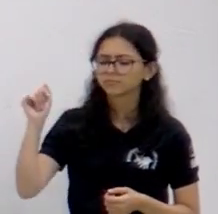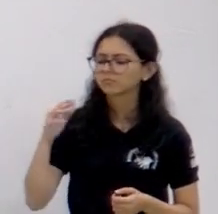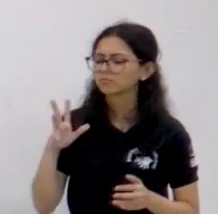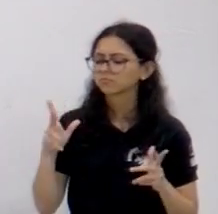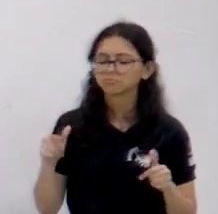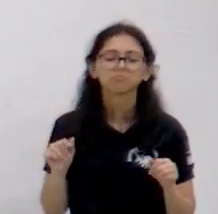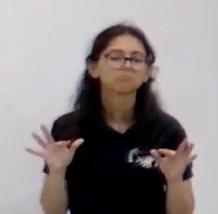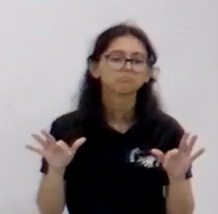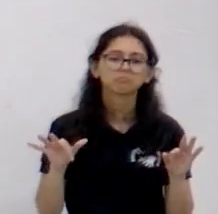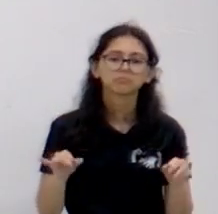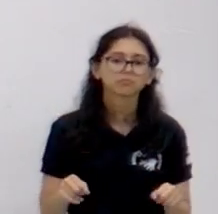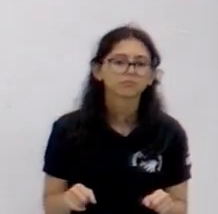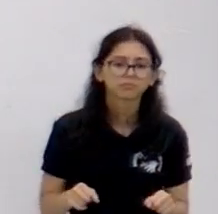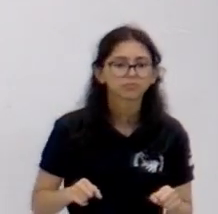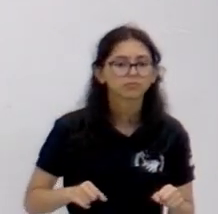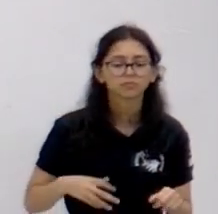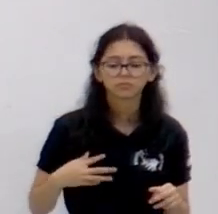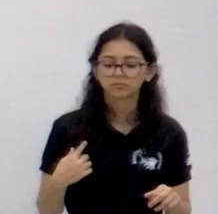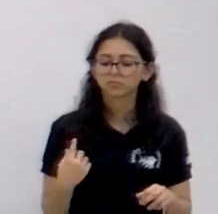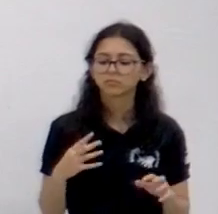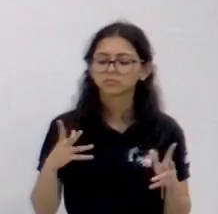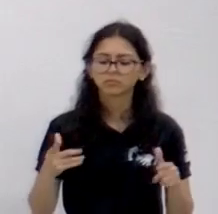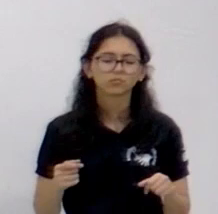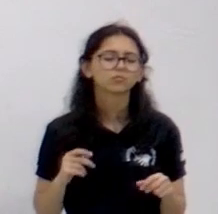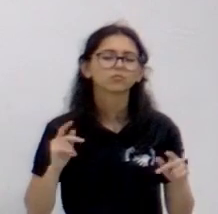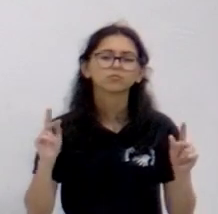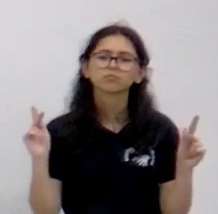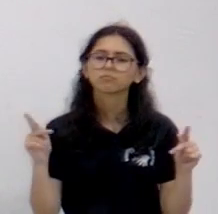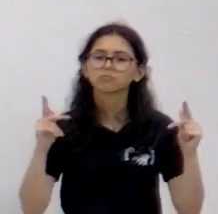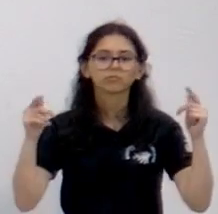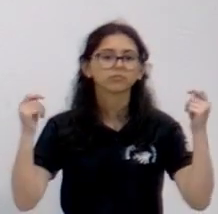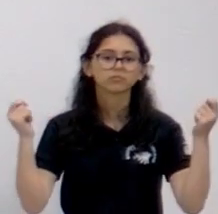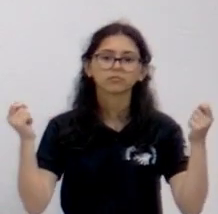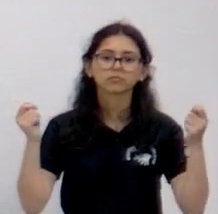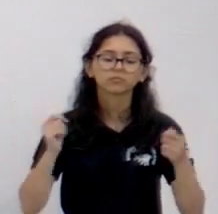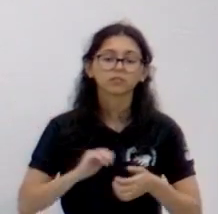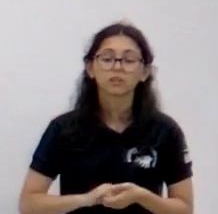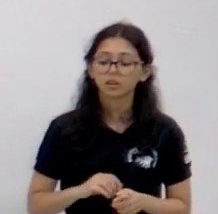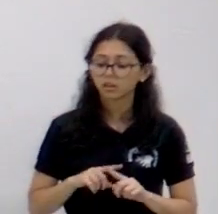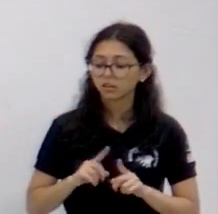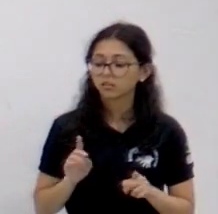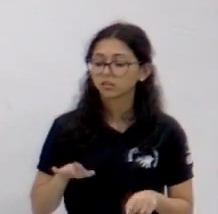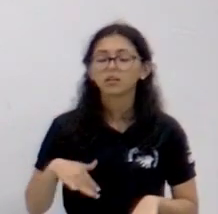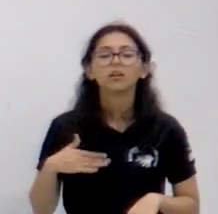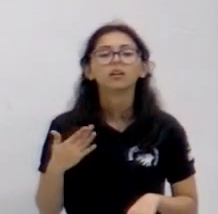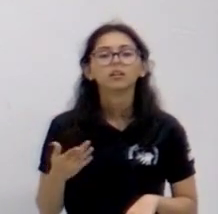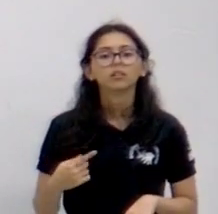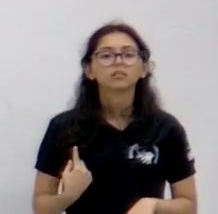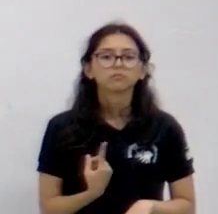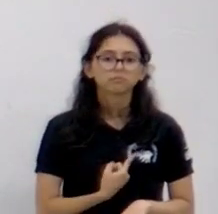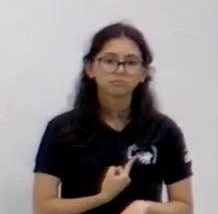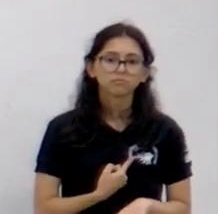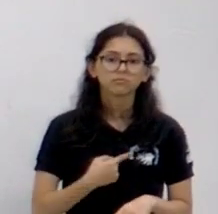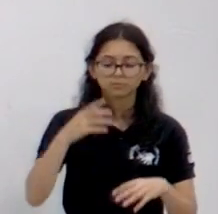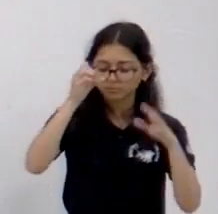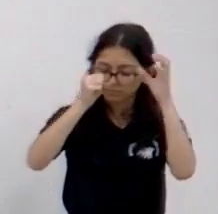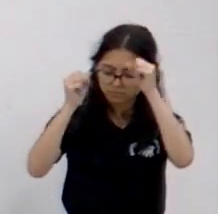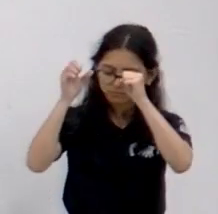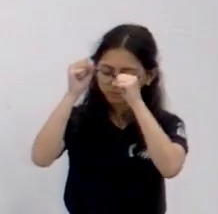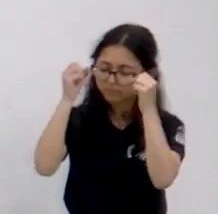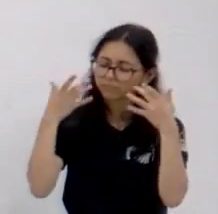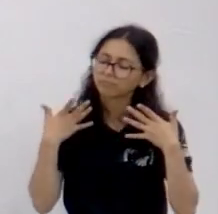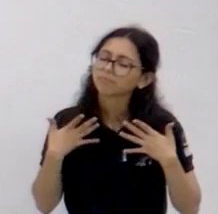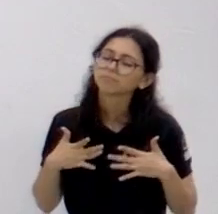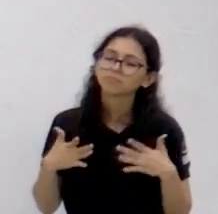faço isso naturalmente, já aprendi a lidar. Não, mas é quando a gente aprende a descansar, dizer: ó Senhor, eu